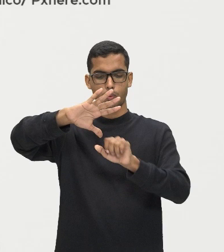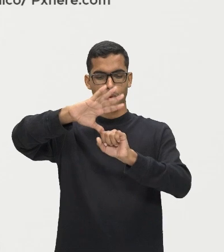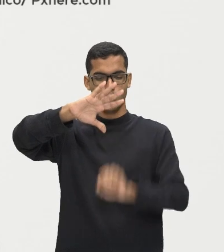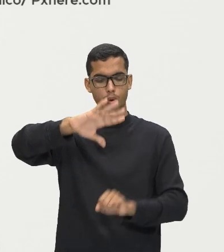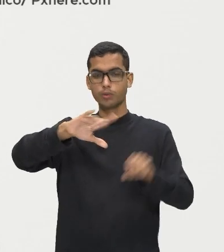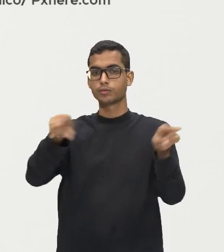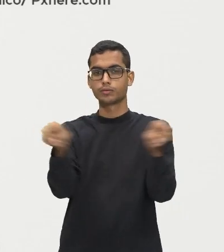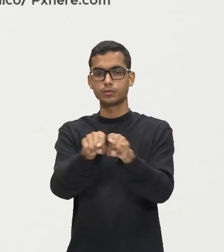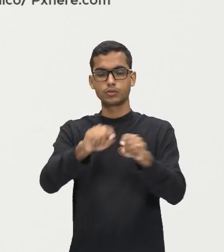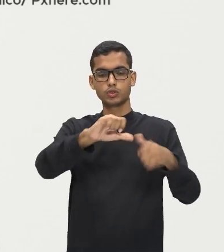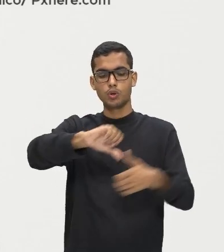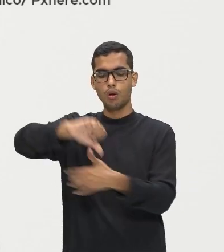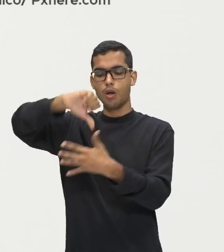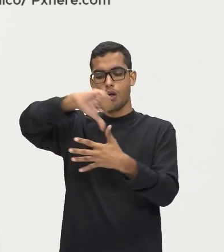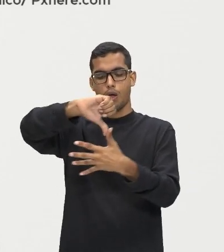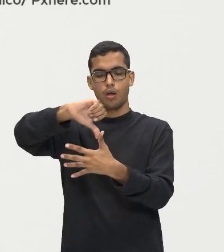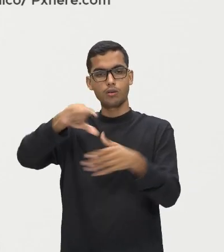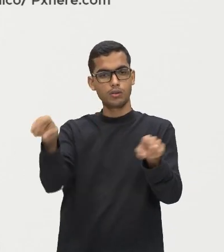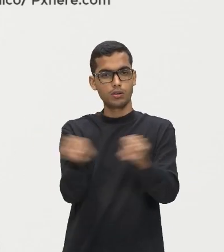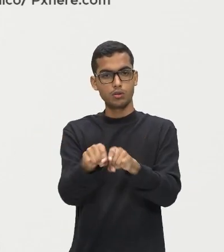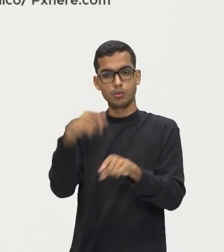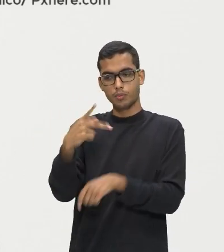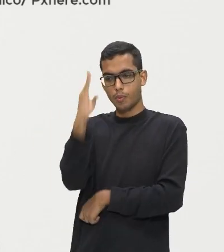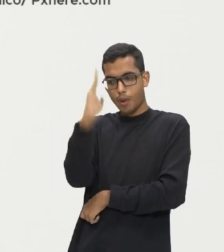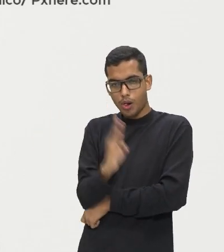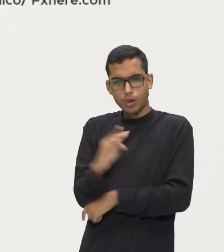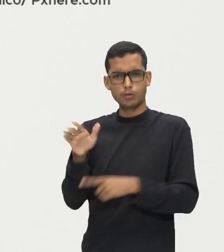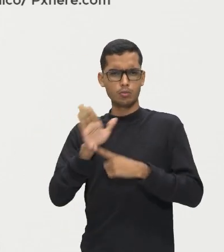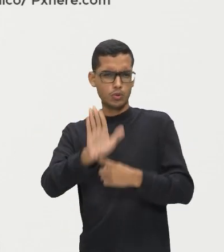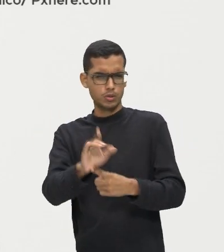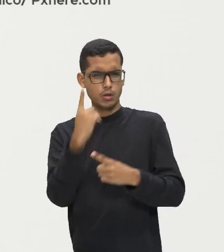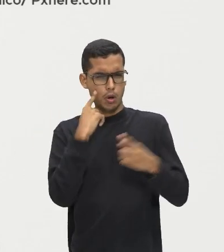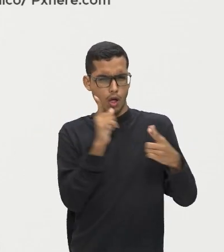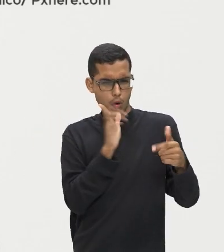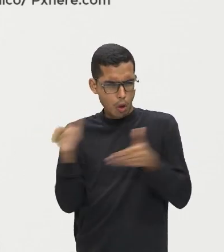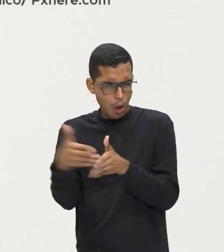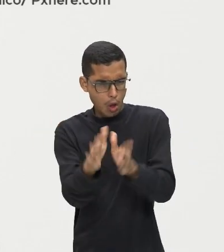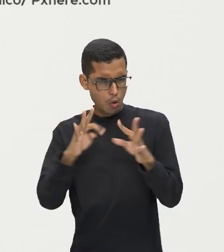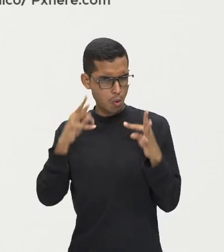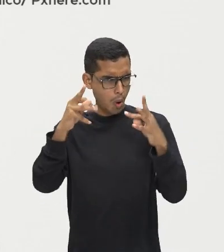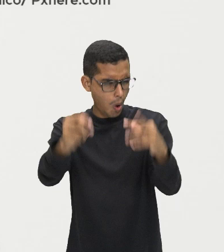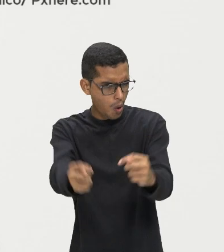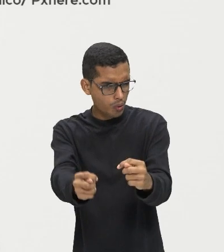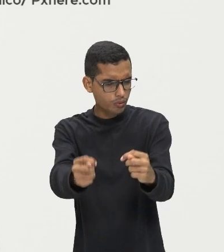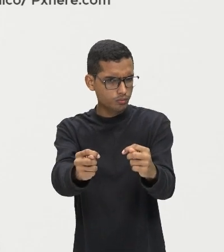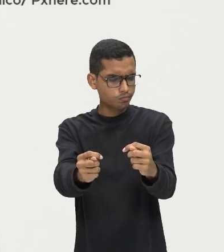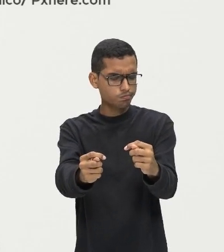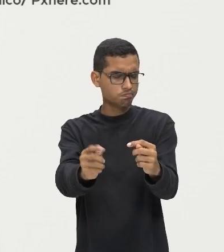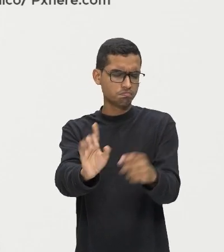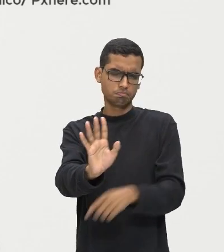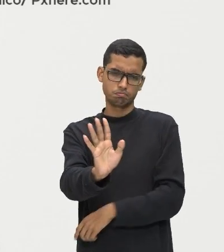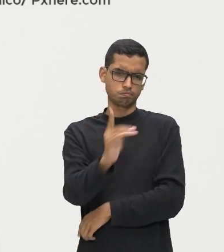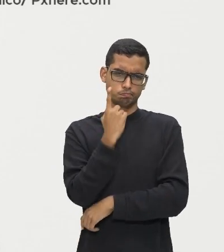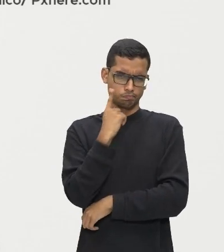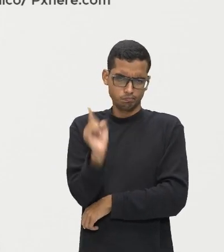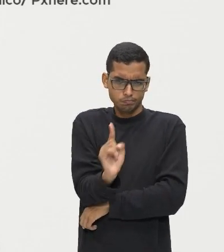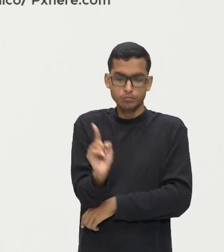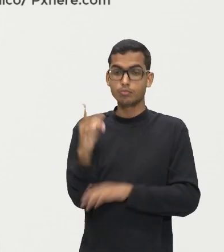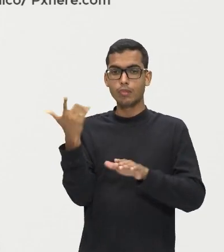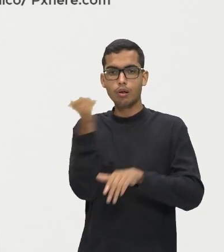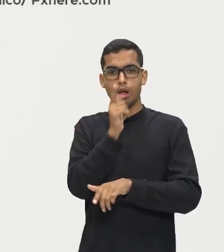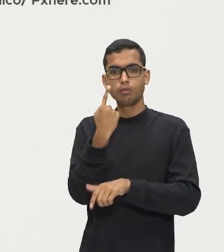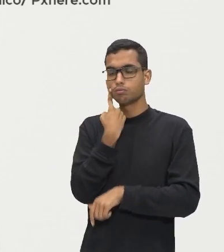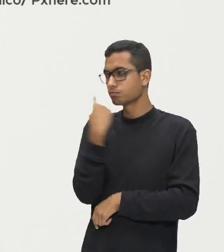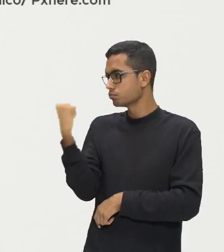aí identificando todos os rios do Brasil? Não, mas aí nesse mapa, nessa parte do globo que eu consigo ver,